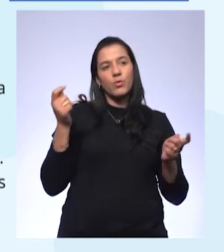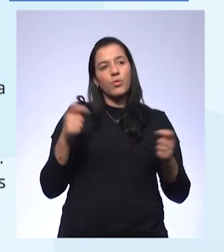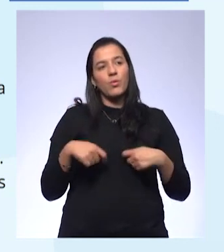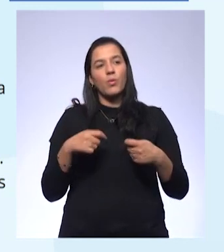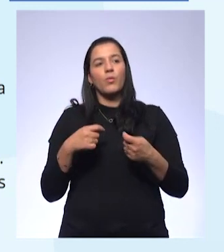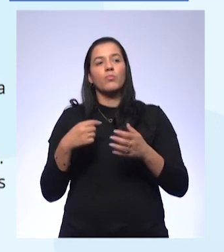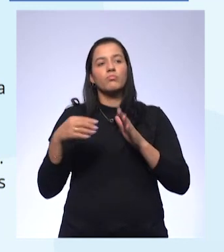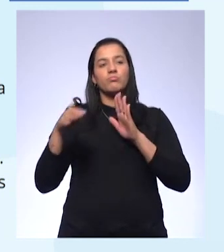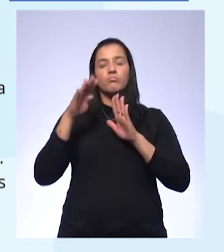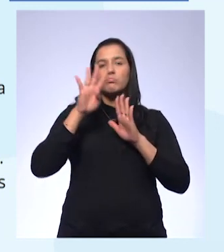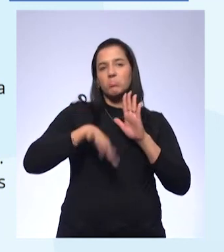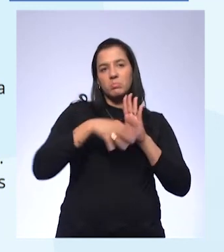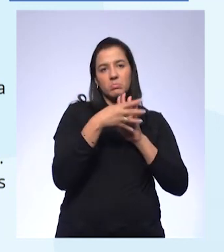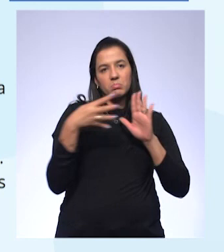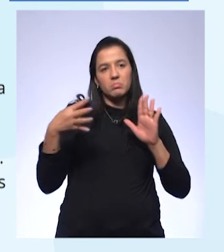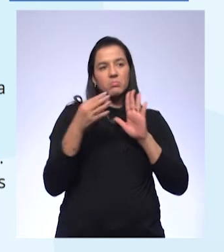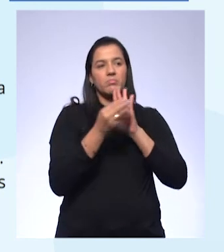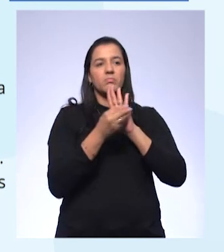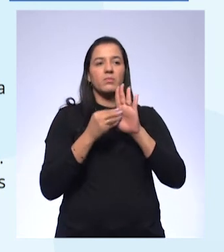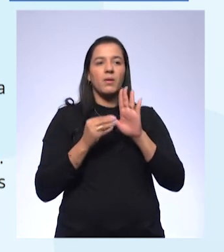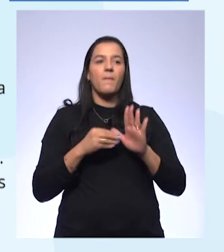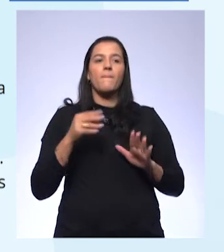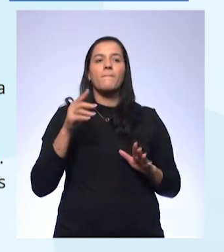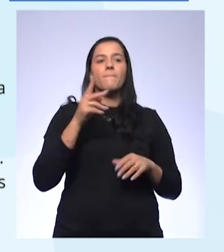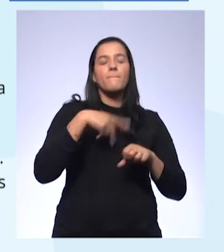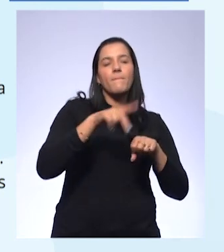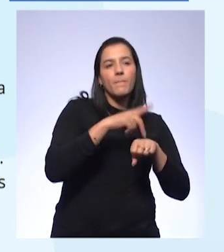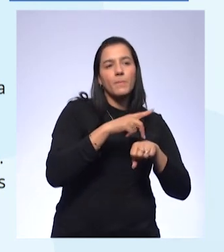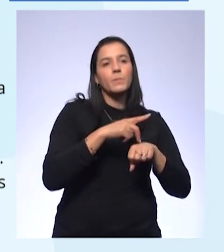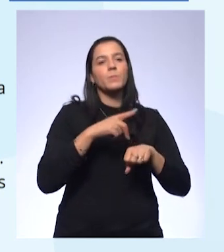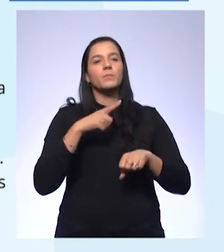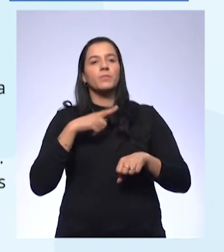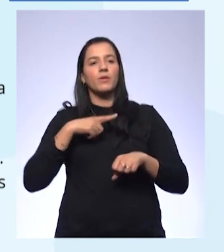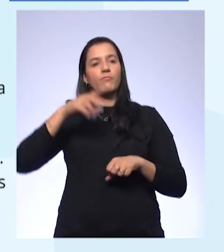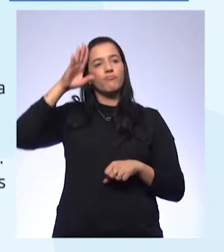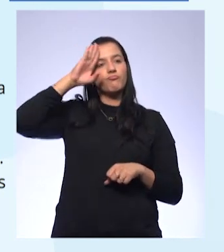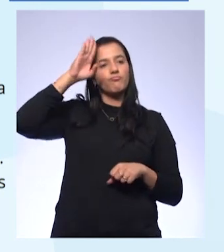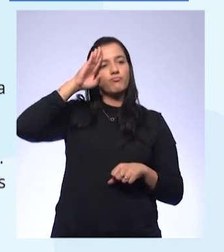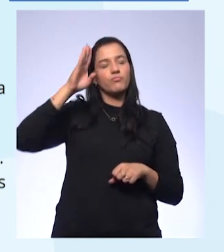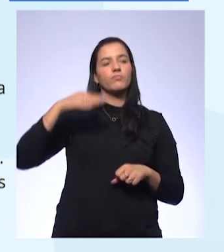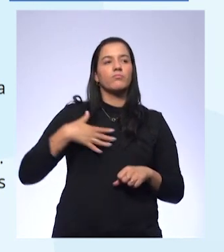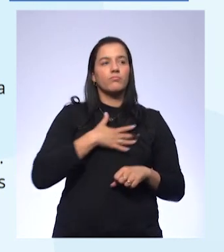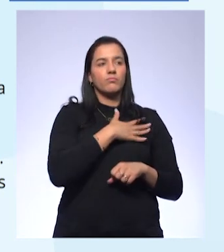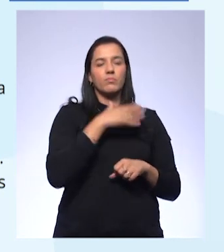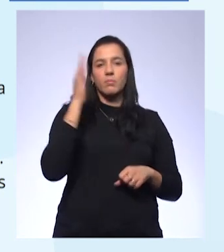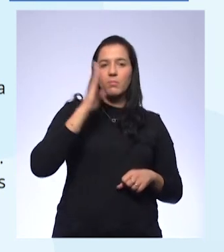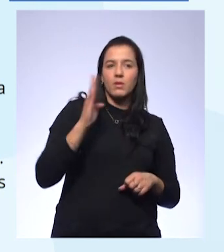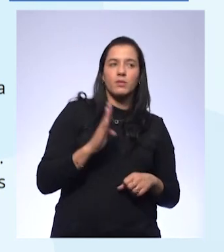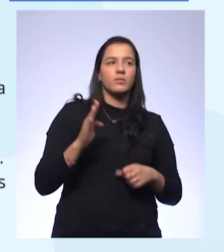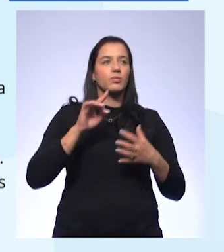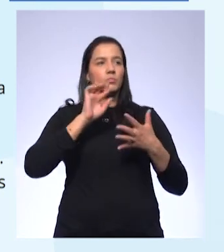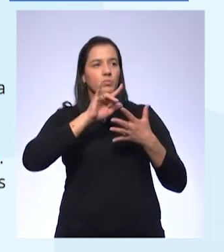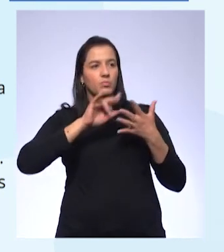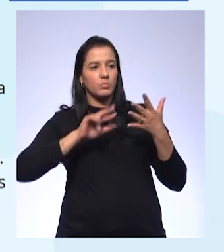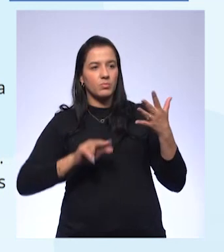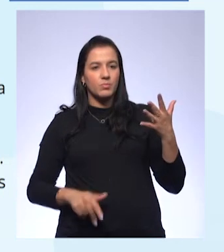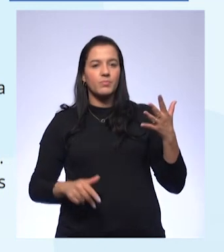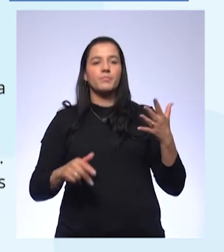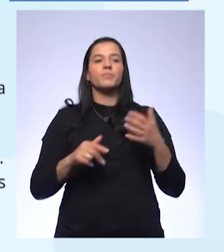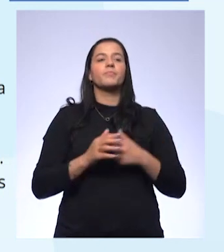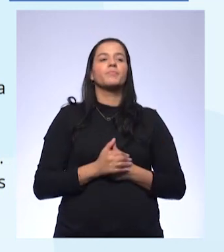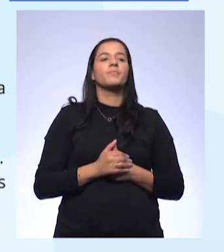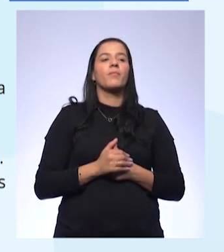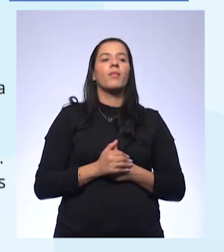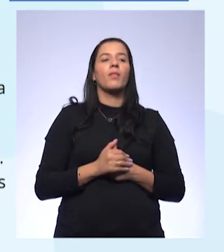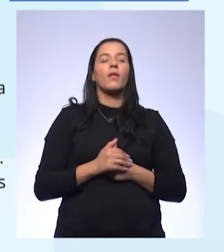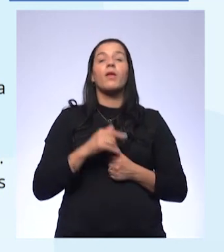uma tabela, né? Os países que tiveram regimes ditatoriais, né? Brasil, Uruguai, Argentina, Chile, Bolívia e Paraguai.